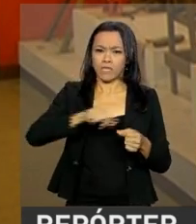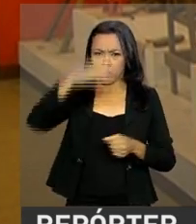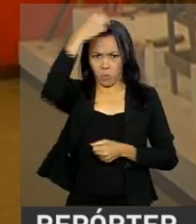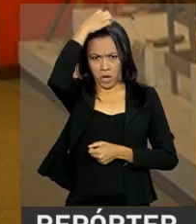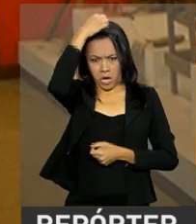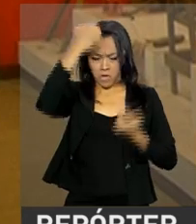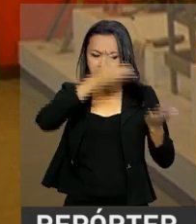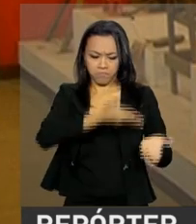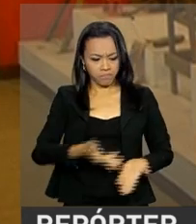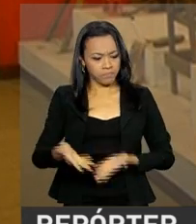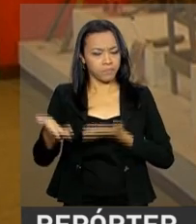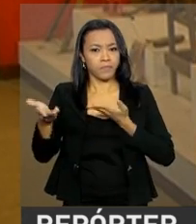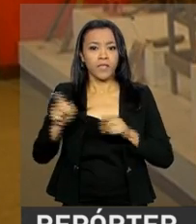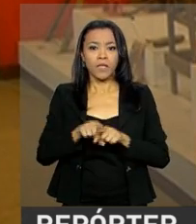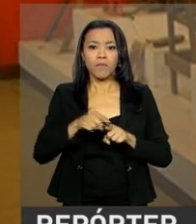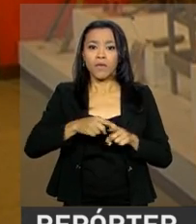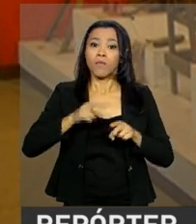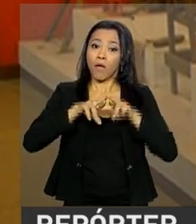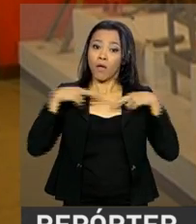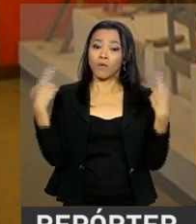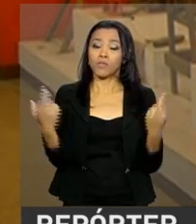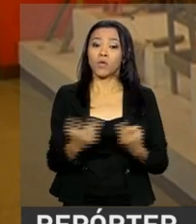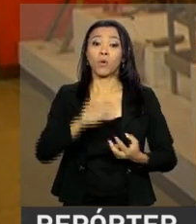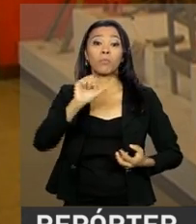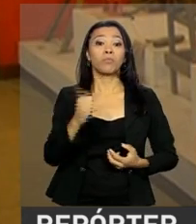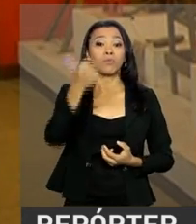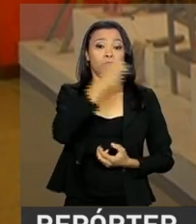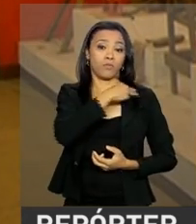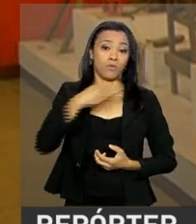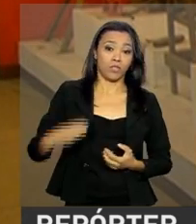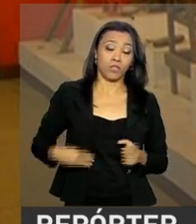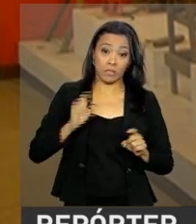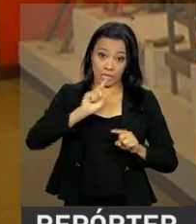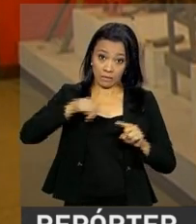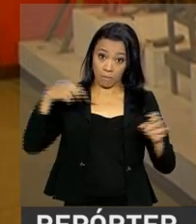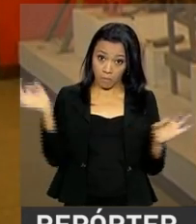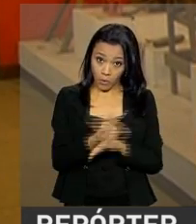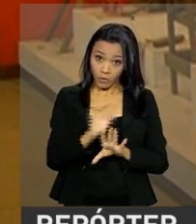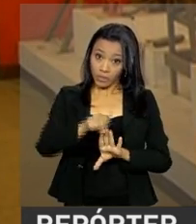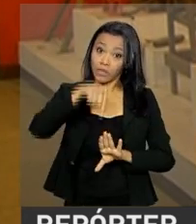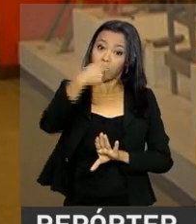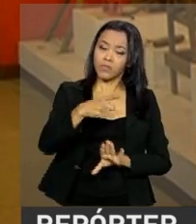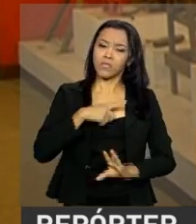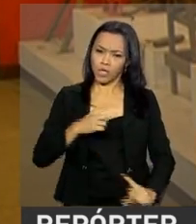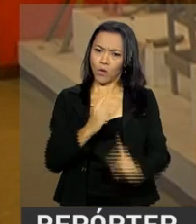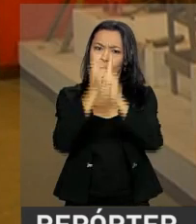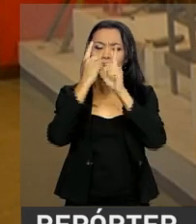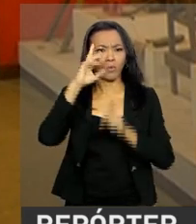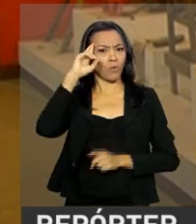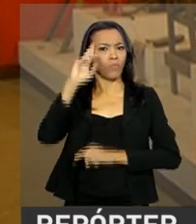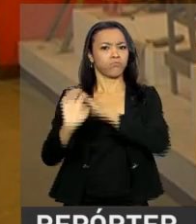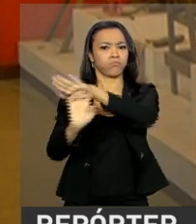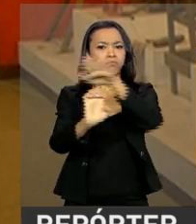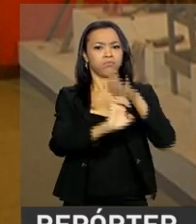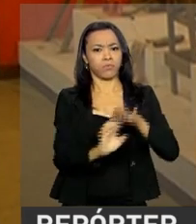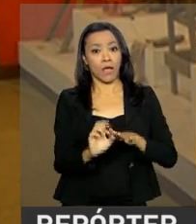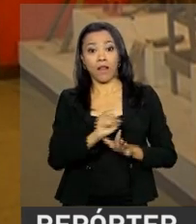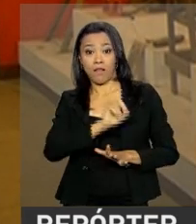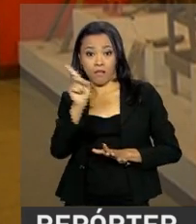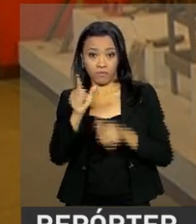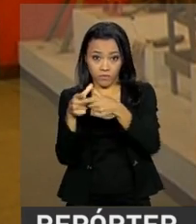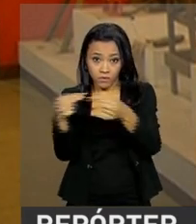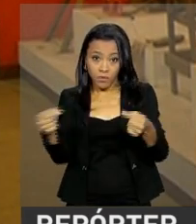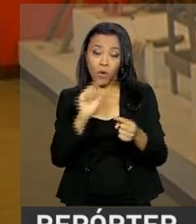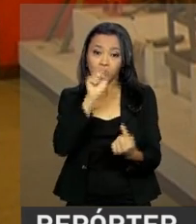terá reunião com o primeiro-ministro shinzu temer ainda vai participar de encontro com empresários japoneses a intenção